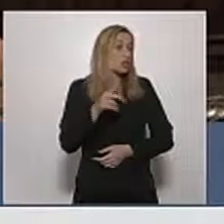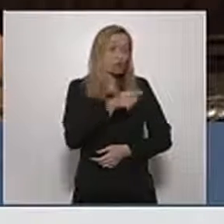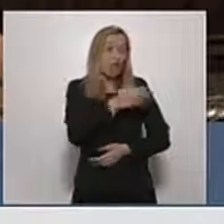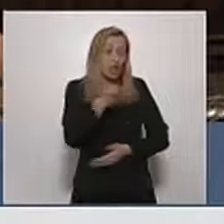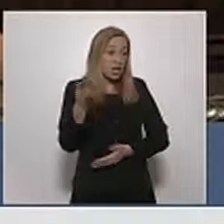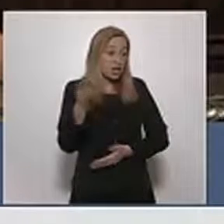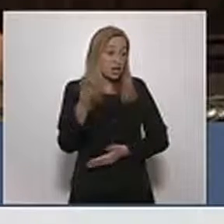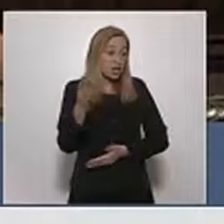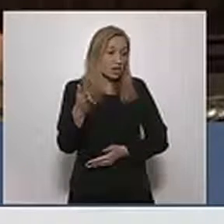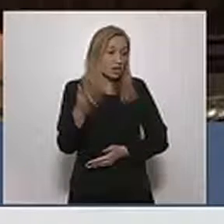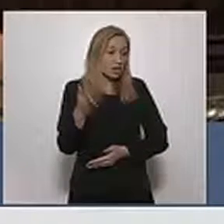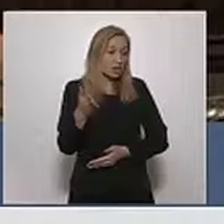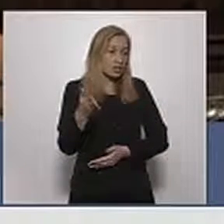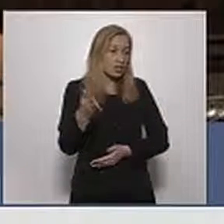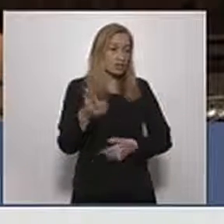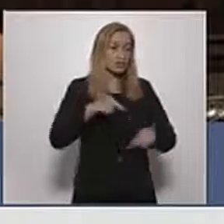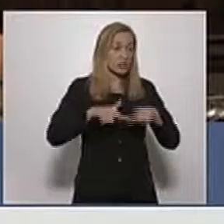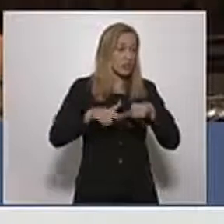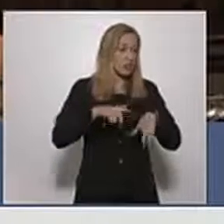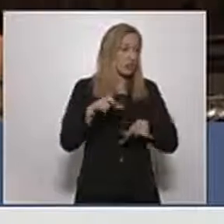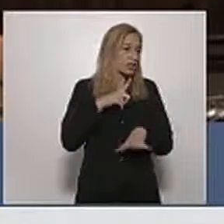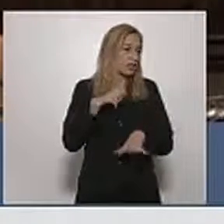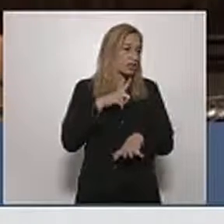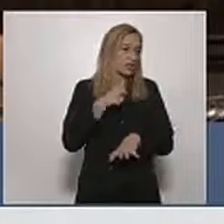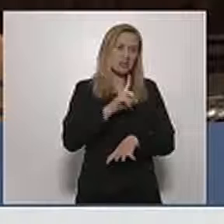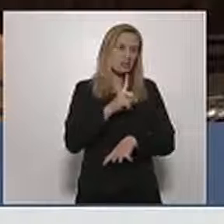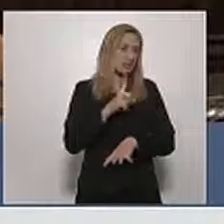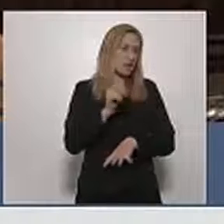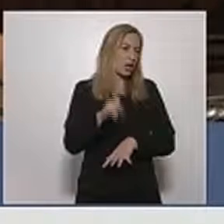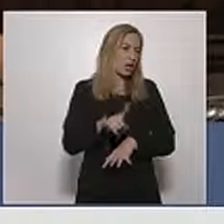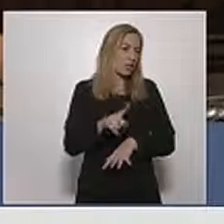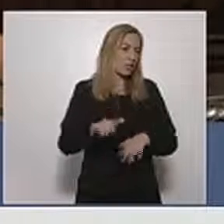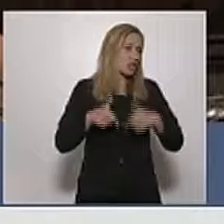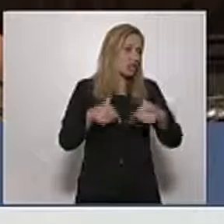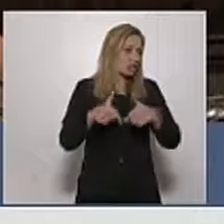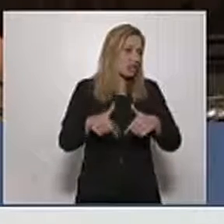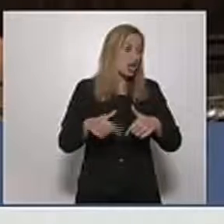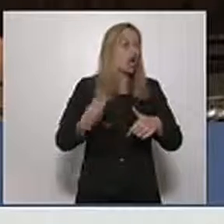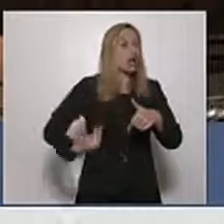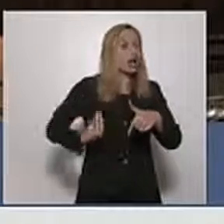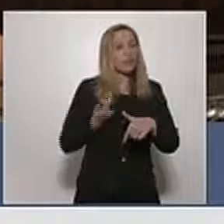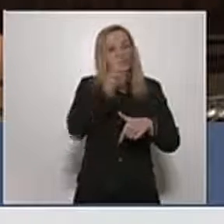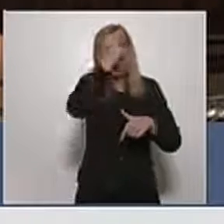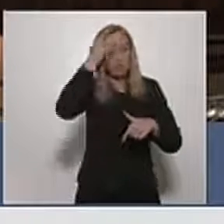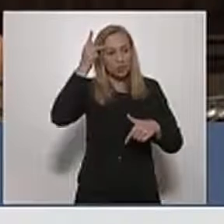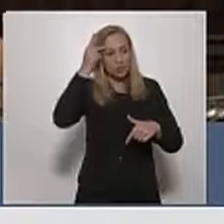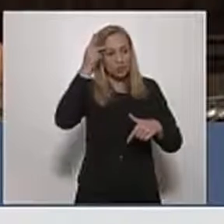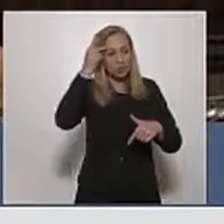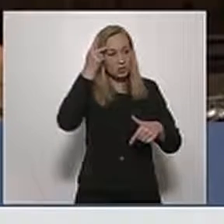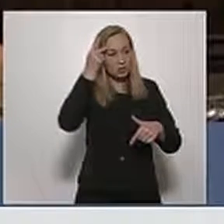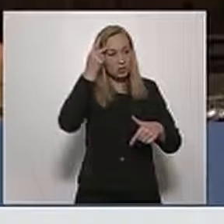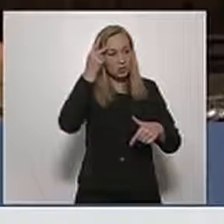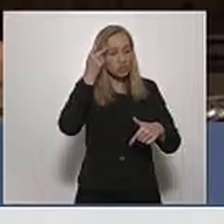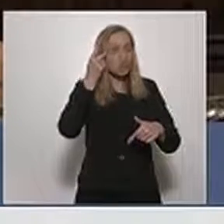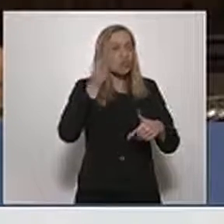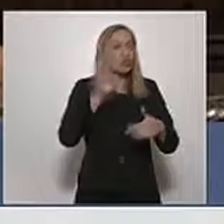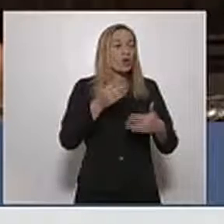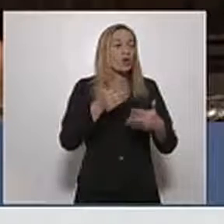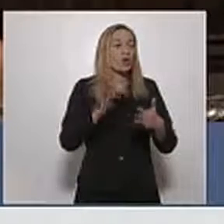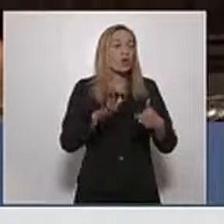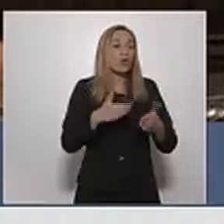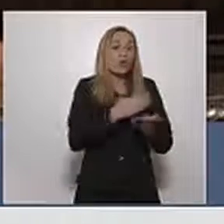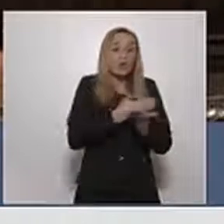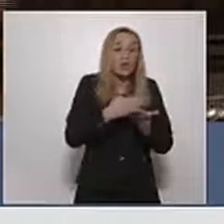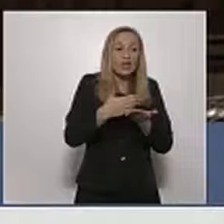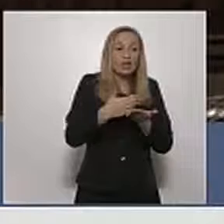ali, enquanto o cargo que ele ocupa, não é para isso. Ou seja, a vida das pessoas começa a ser quantificada, porque